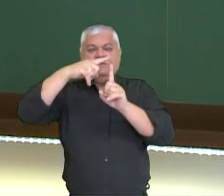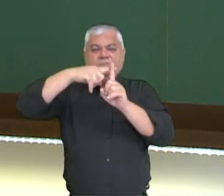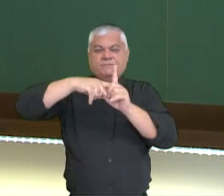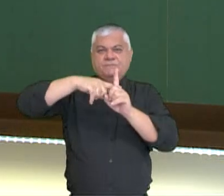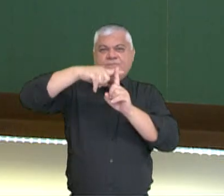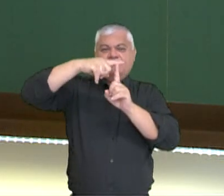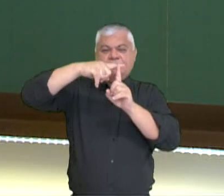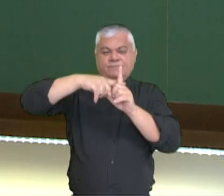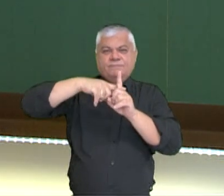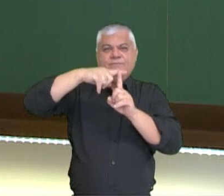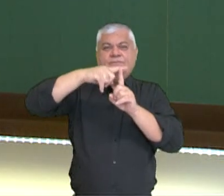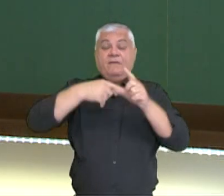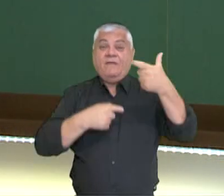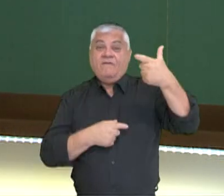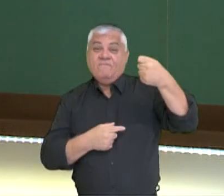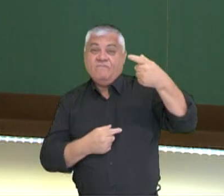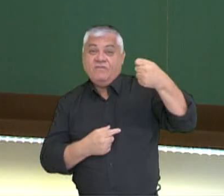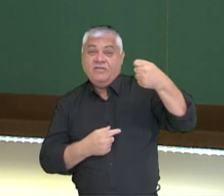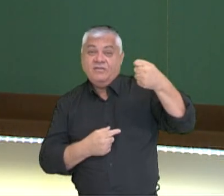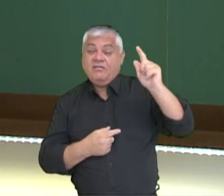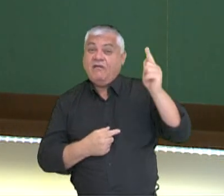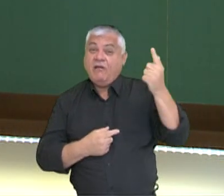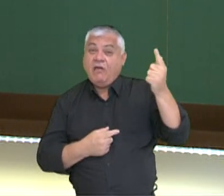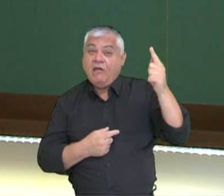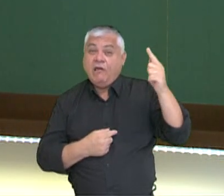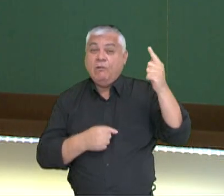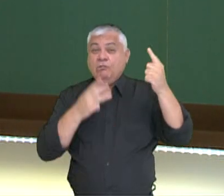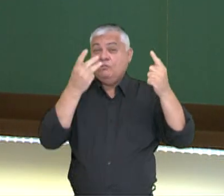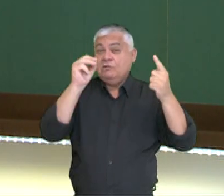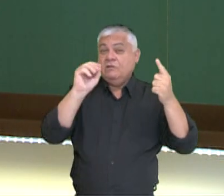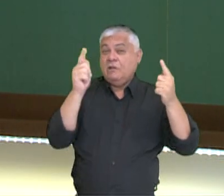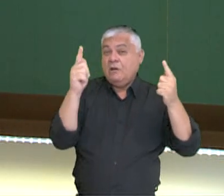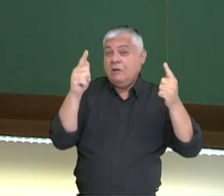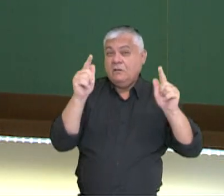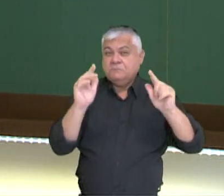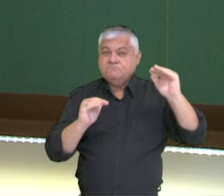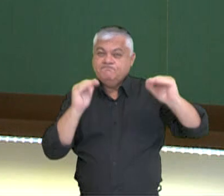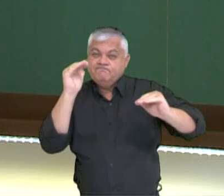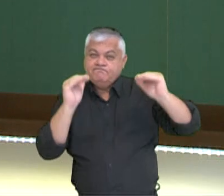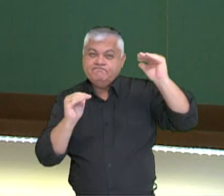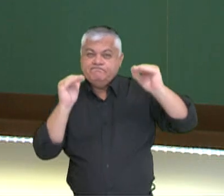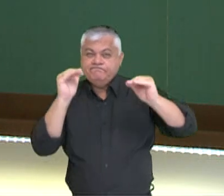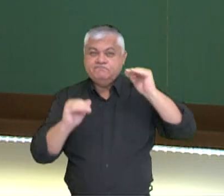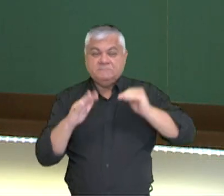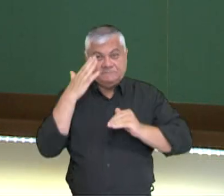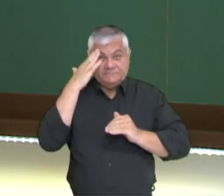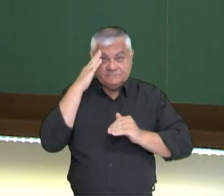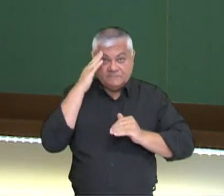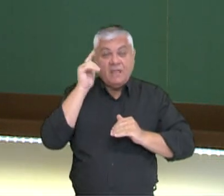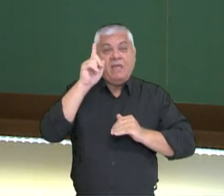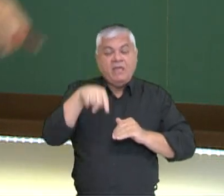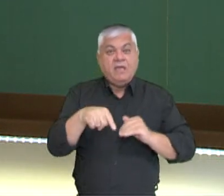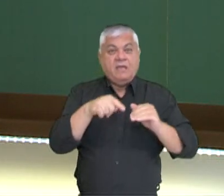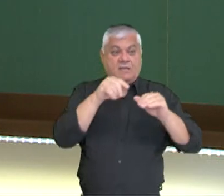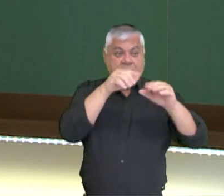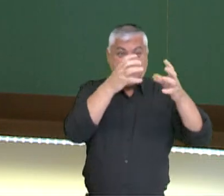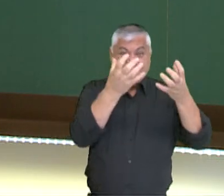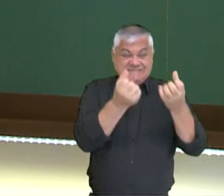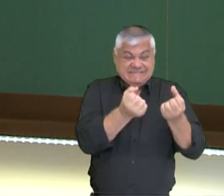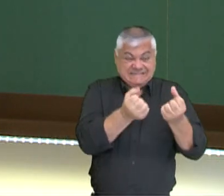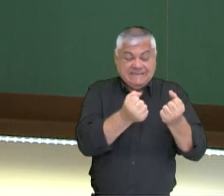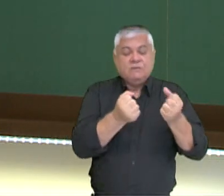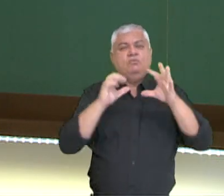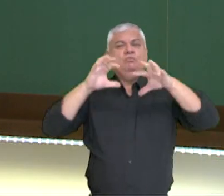que estão entre os 20 e 30 graus no clima tropical, certo? Dando aquela ideia de uma estação seca e uma